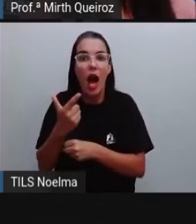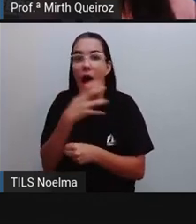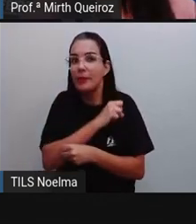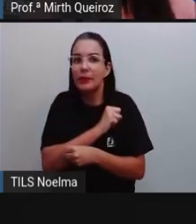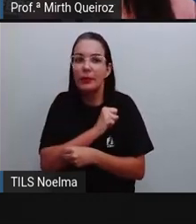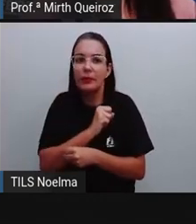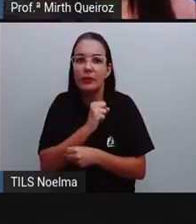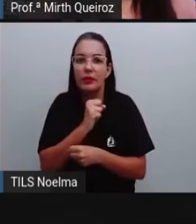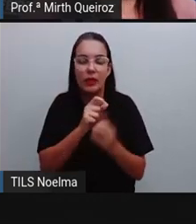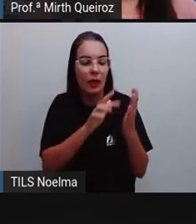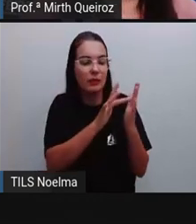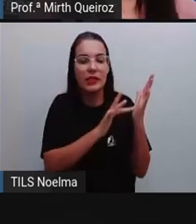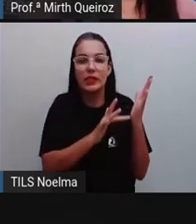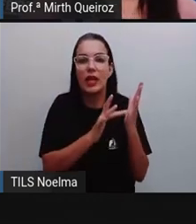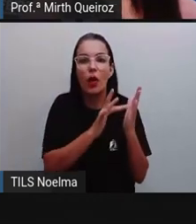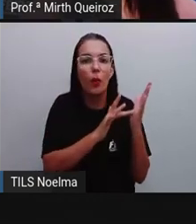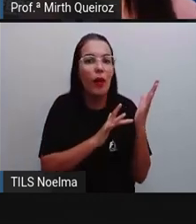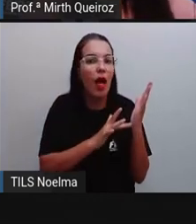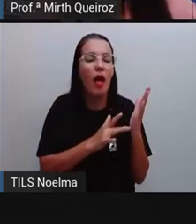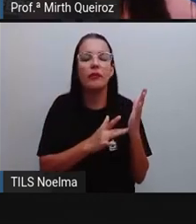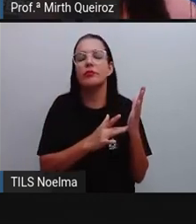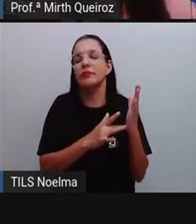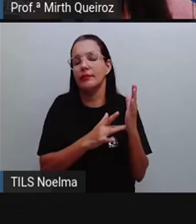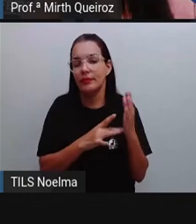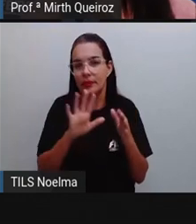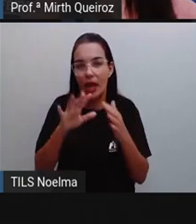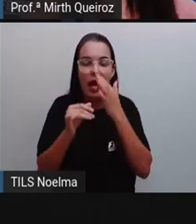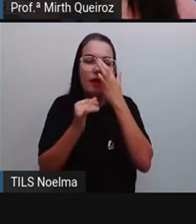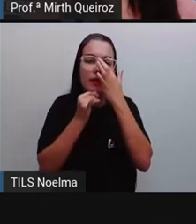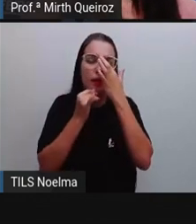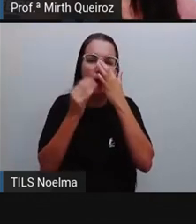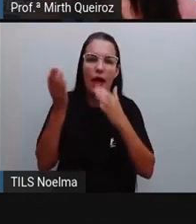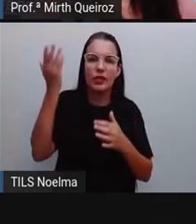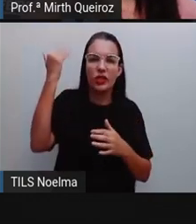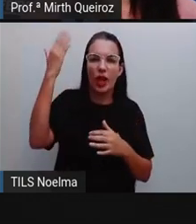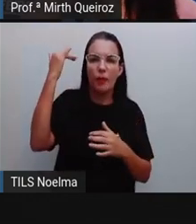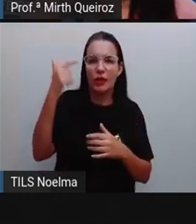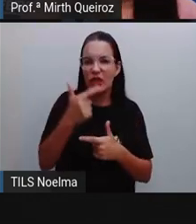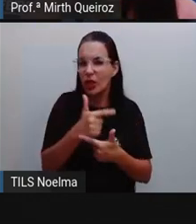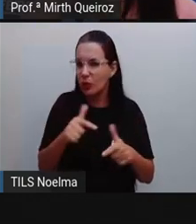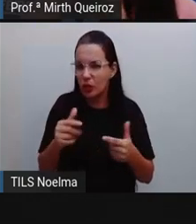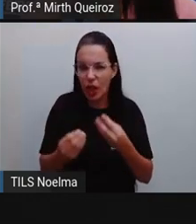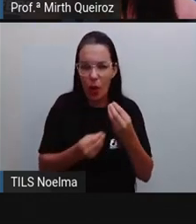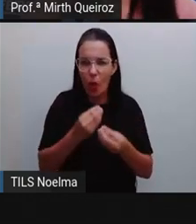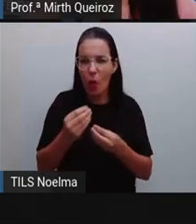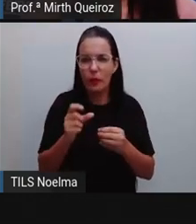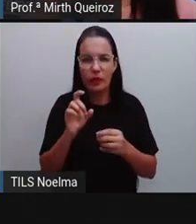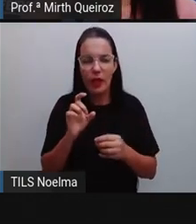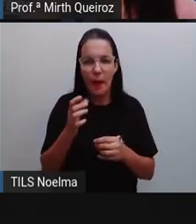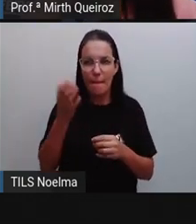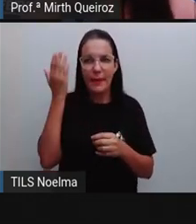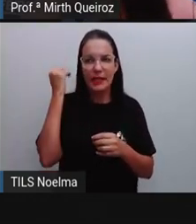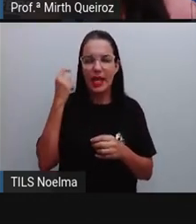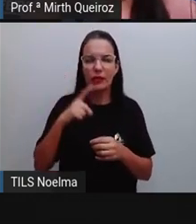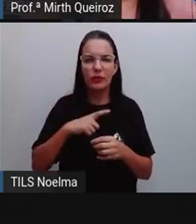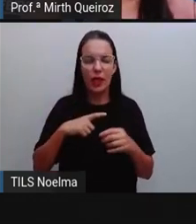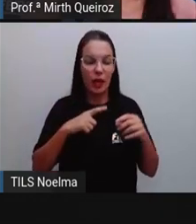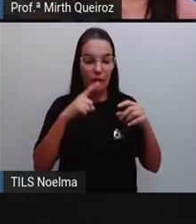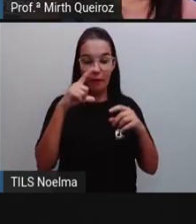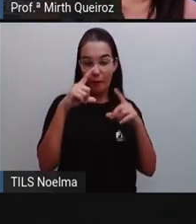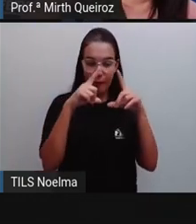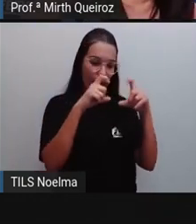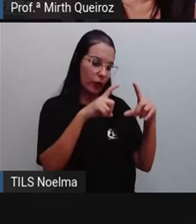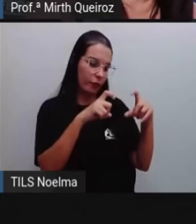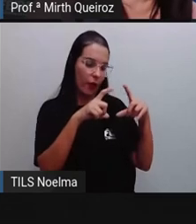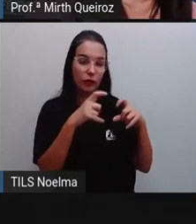equipamento celular, né? Antigamente, os aparelhos celulares, a gente não conseguia fazer fotos, né? Fotografar, a gente